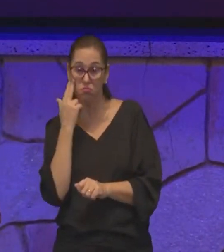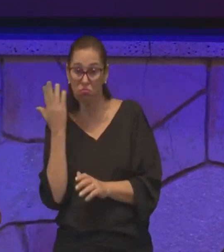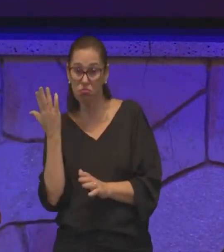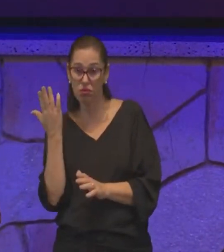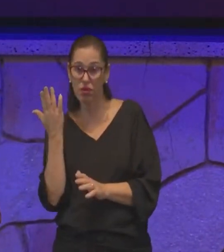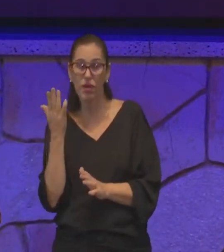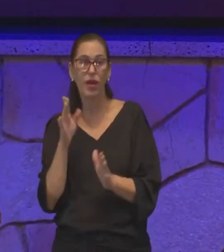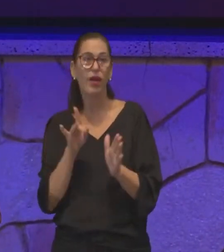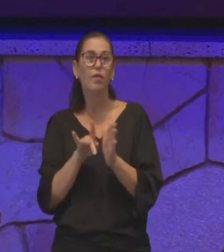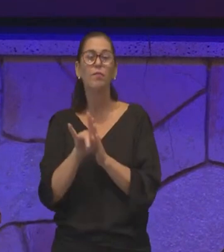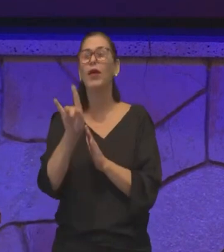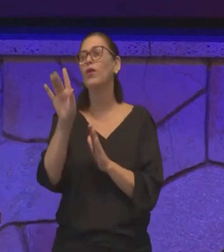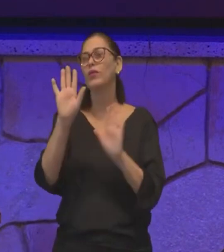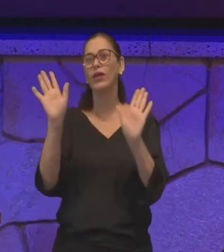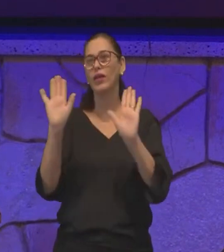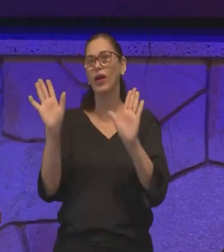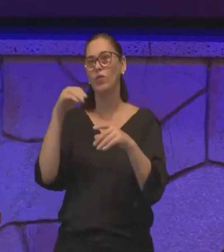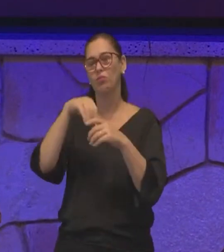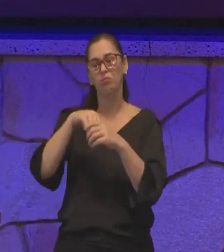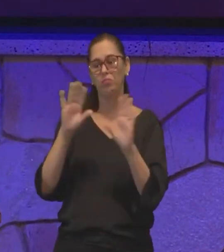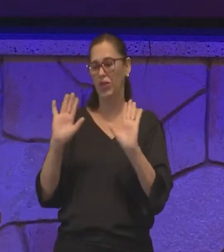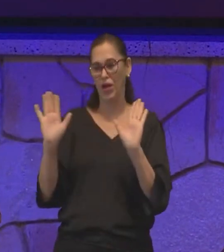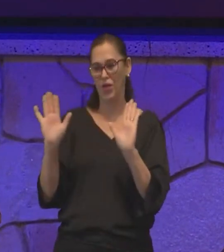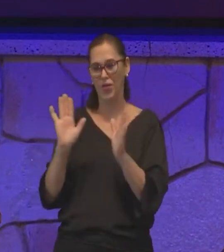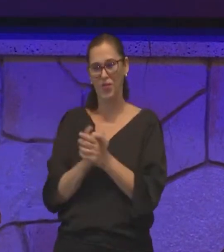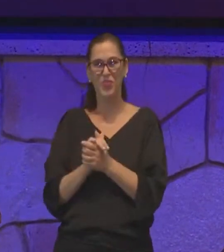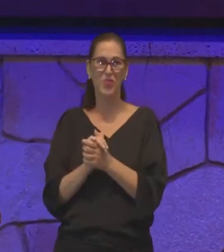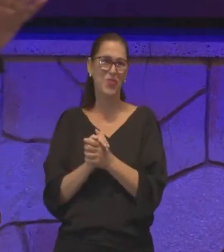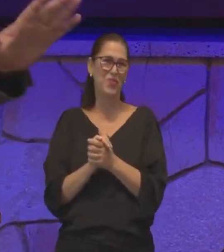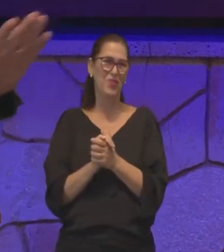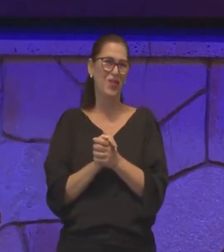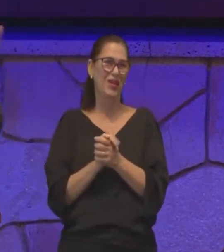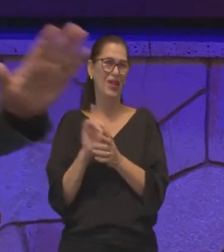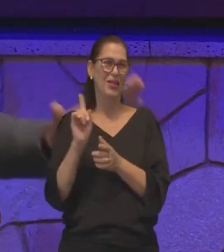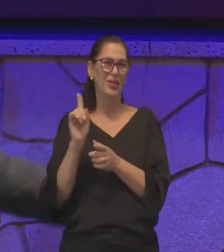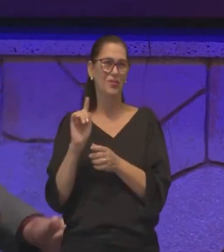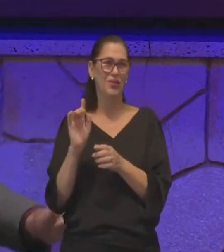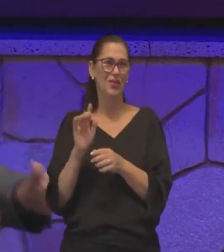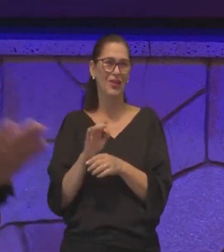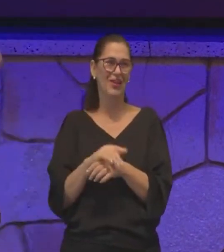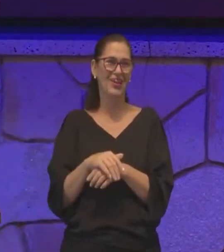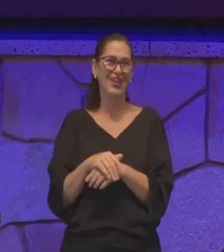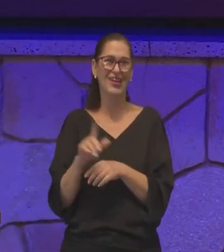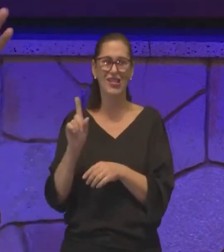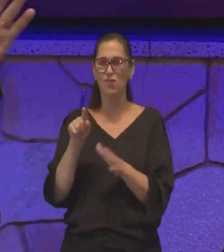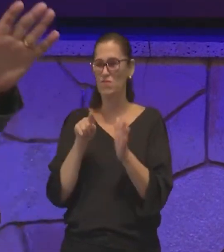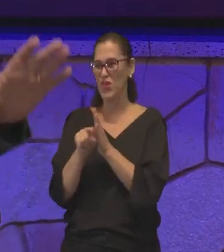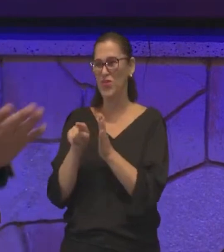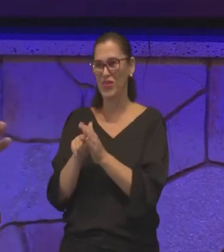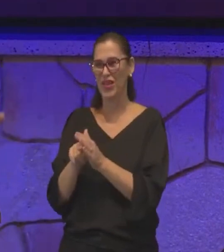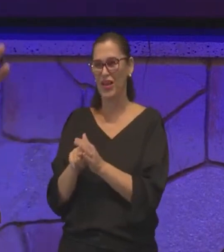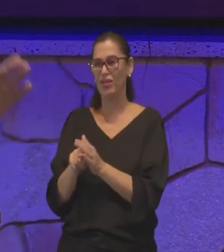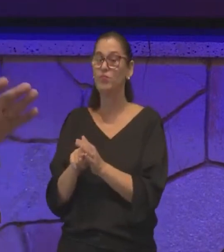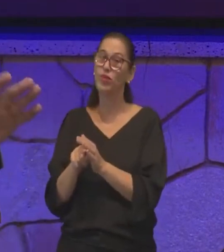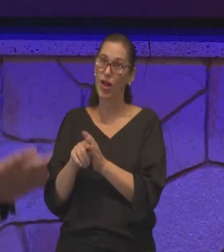perguntar aqui quem briga dentro de casa. Eu não vou perguntar aqui aos irmãos quem briga dentro de casa. Eu não vou perguntar isso porque a resposta é positiva. Há